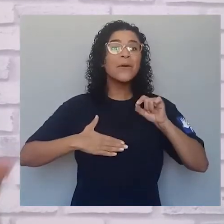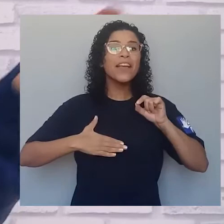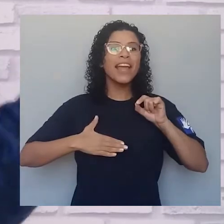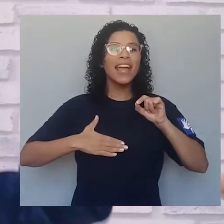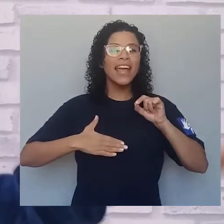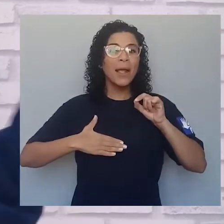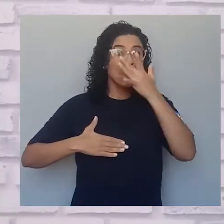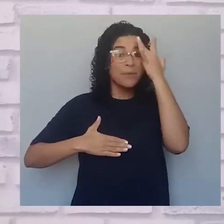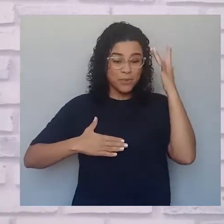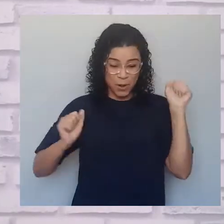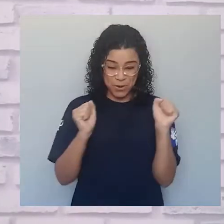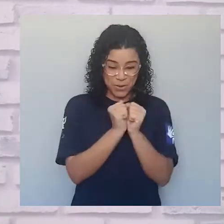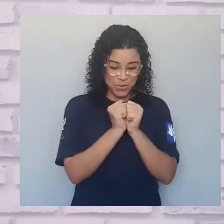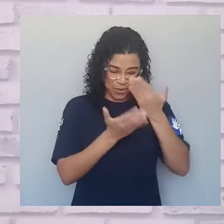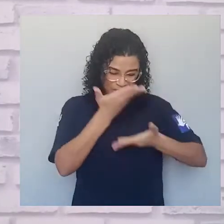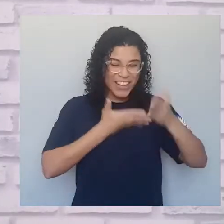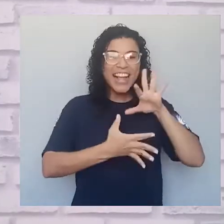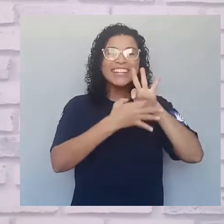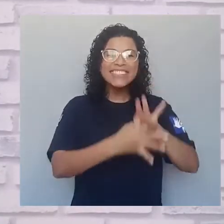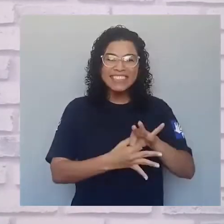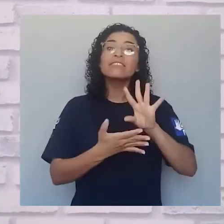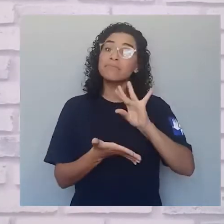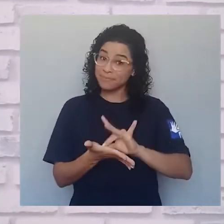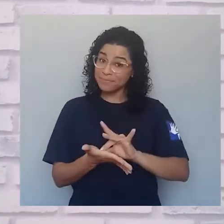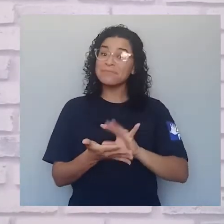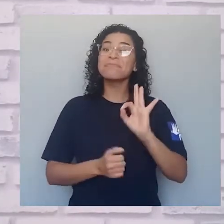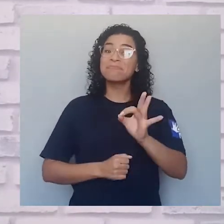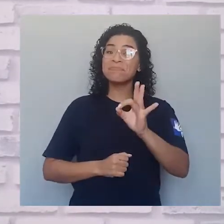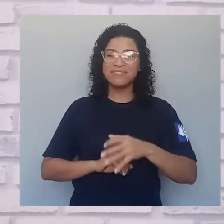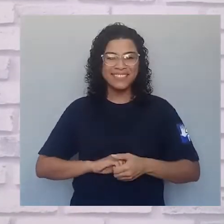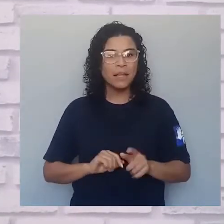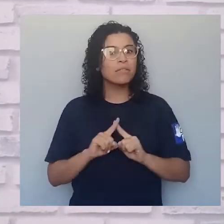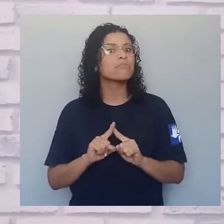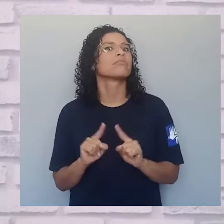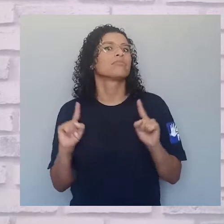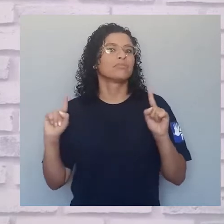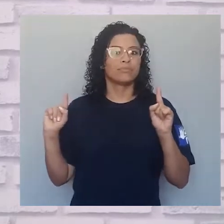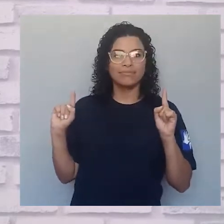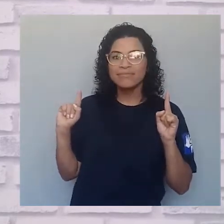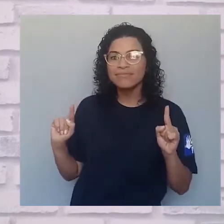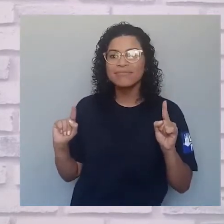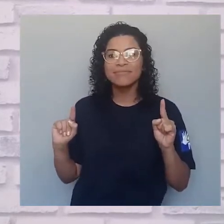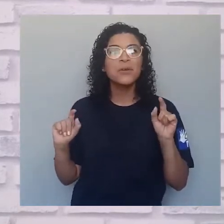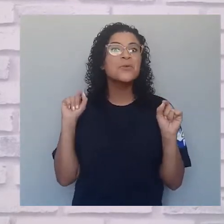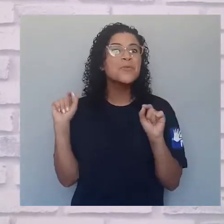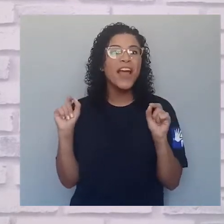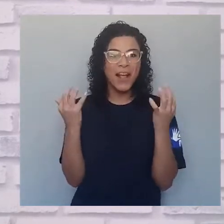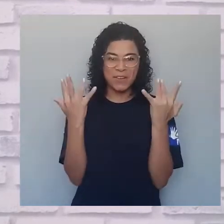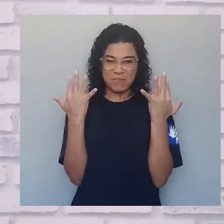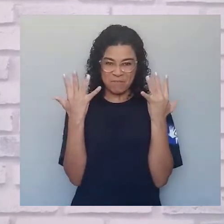com pessoas. É ou não é verdade? Mas vamos